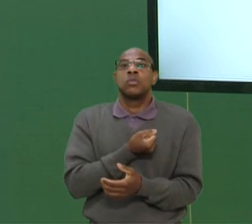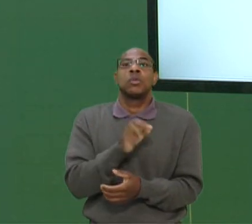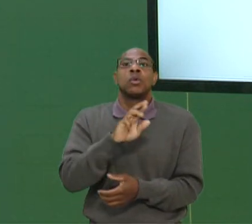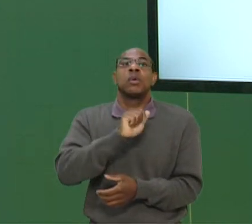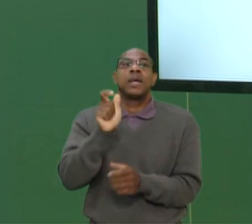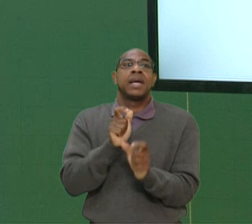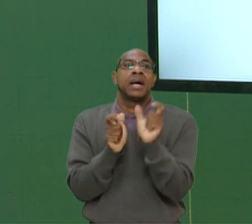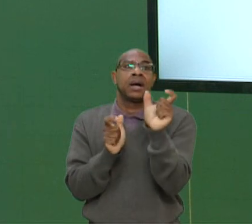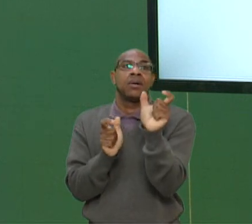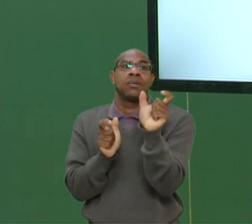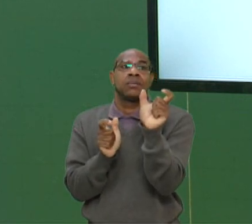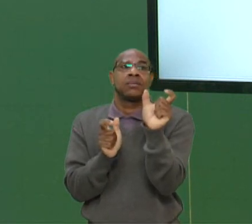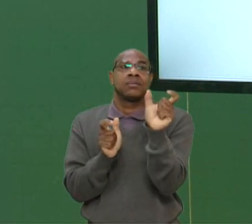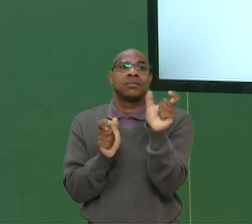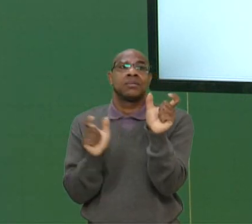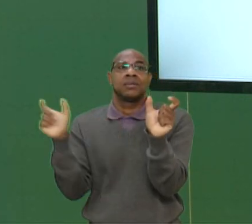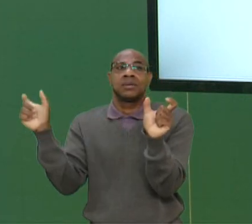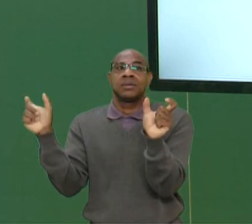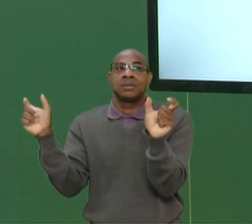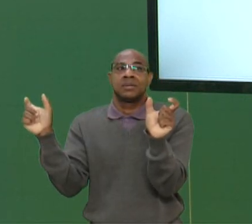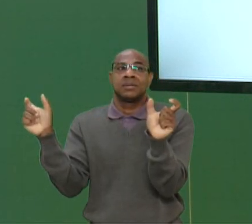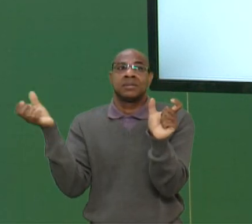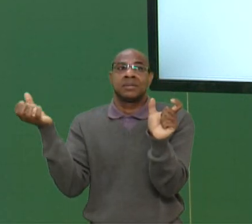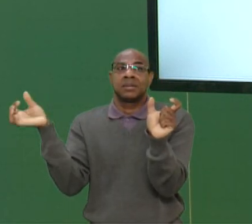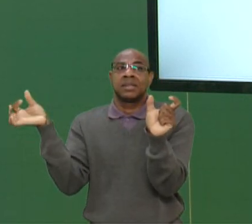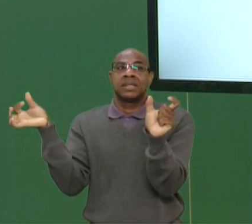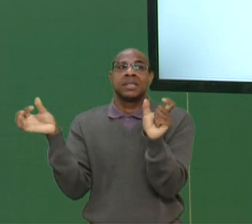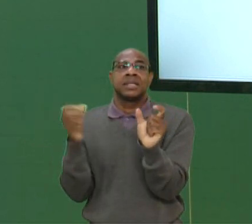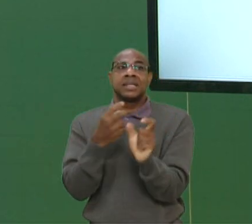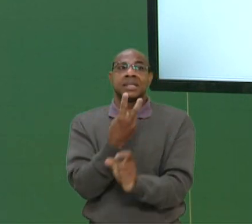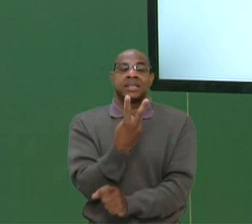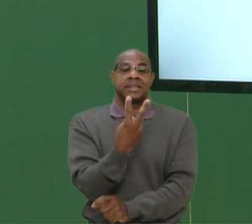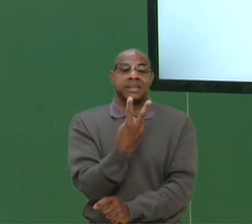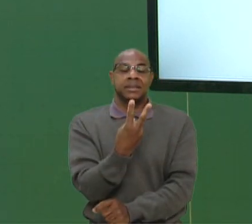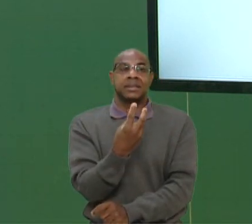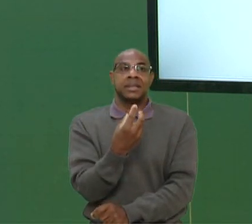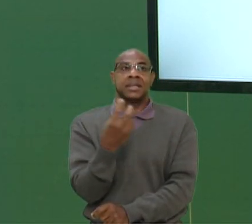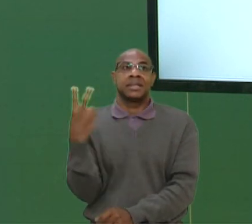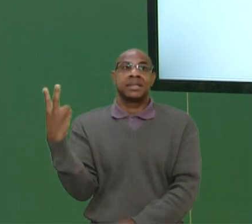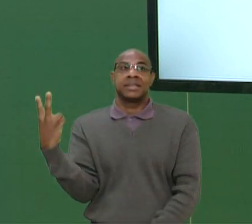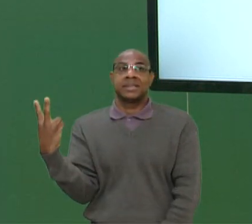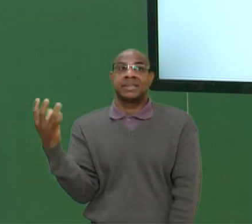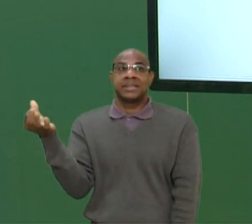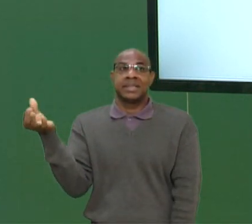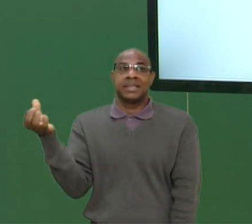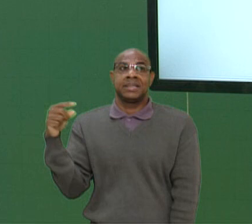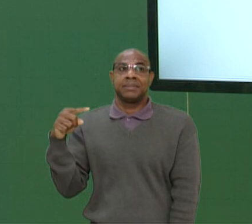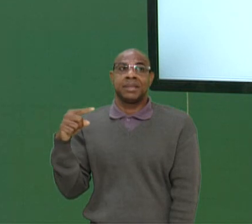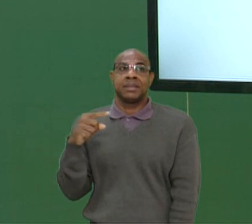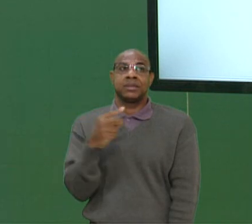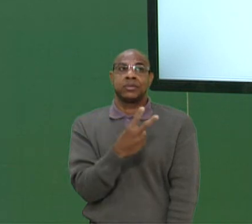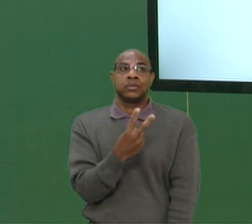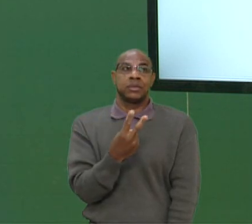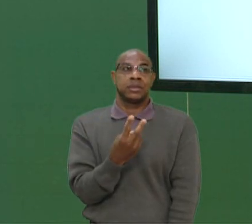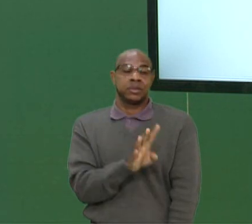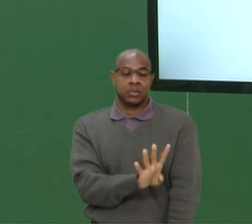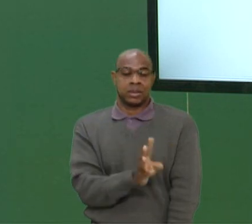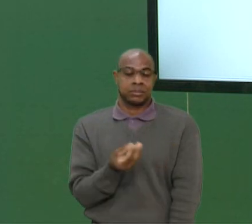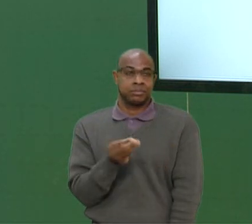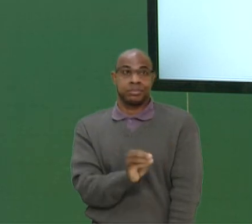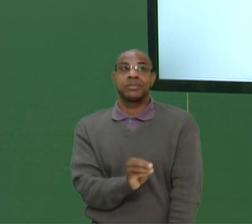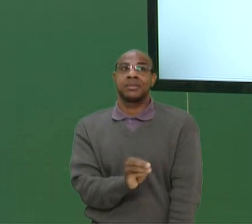Então, portanto, ficamos 6 menos 2, 4. Menos e menos não é